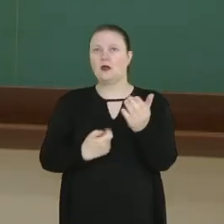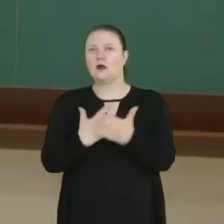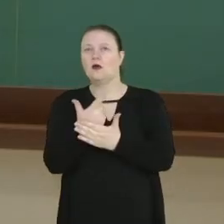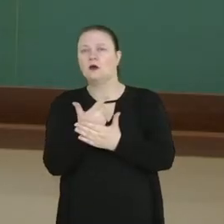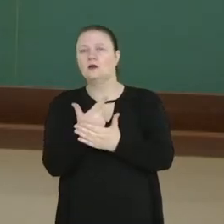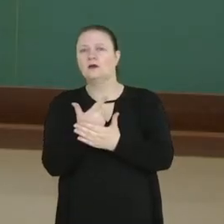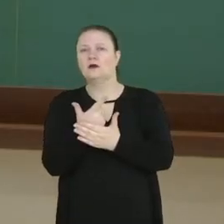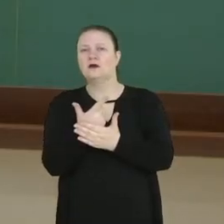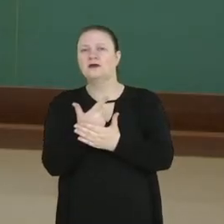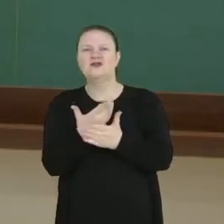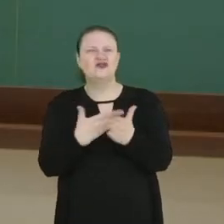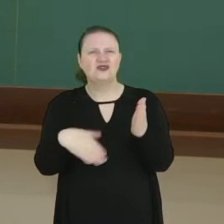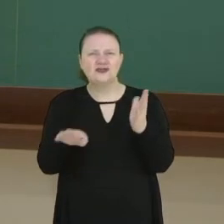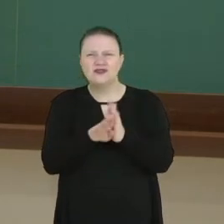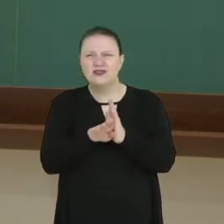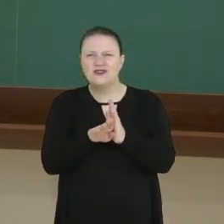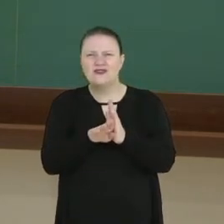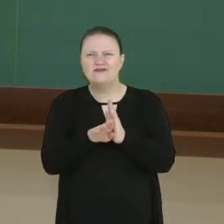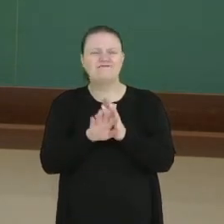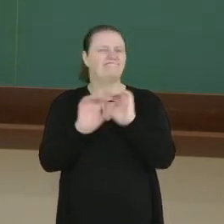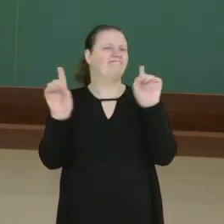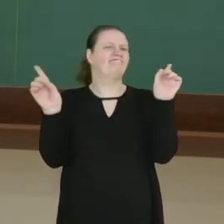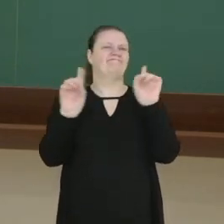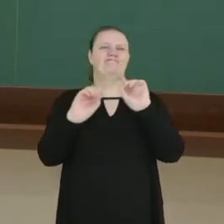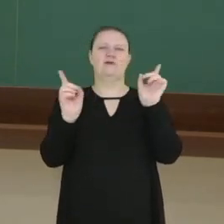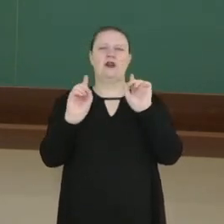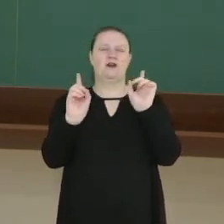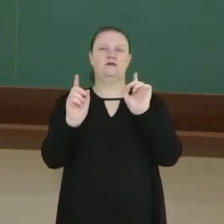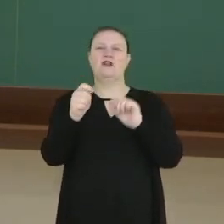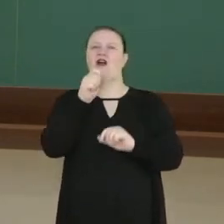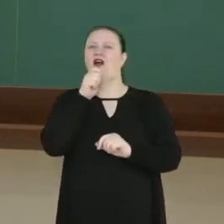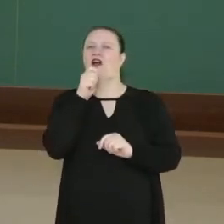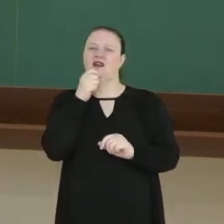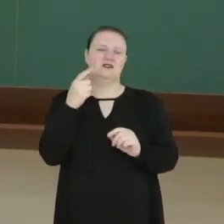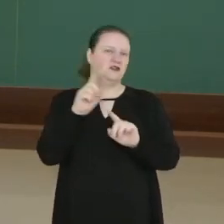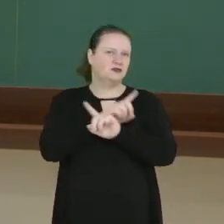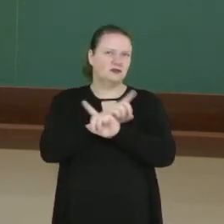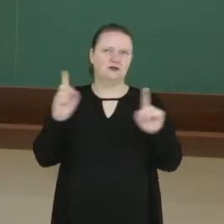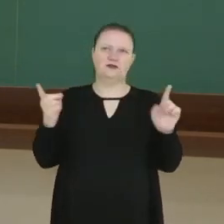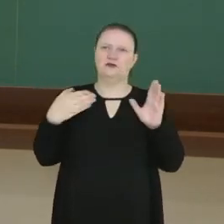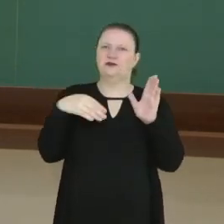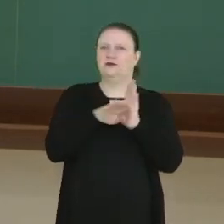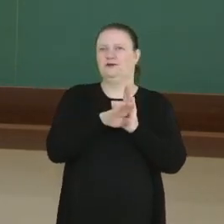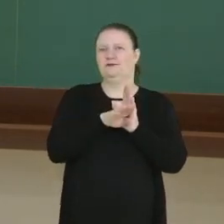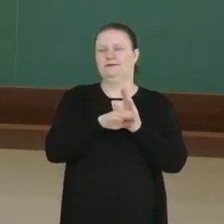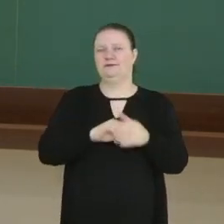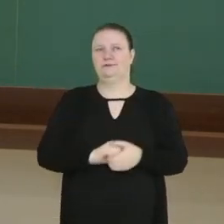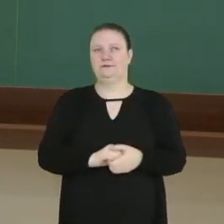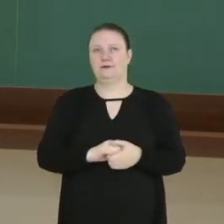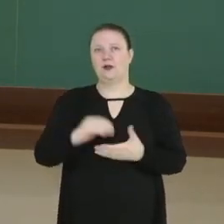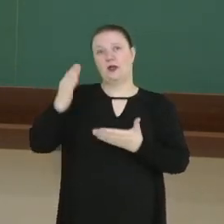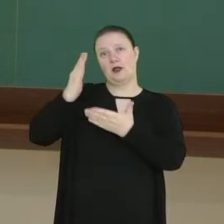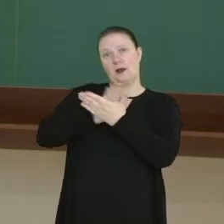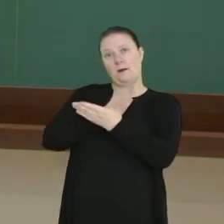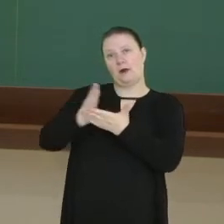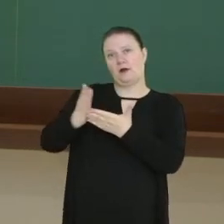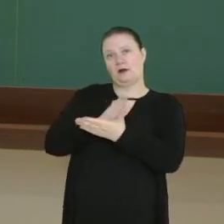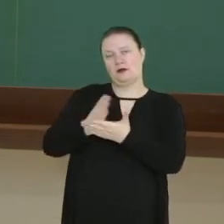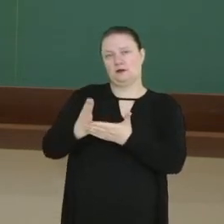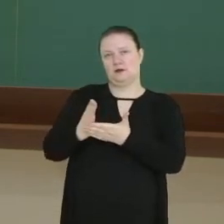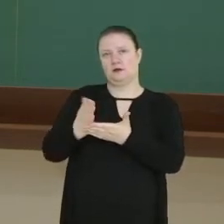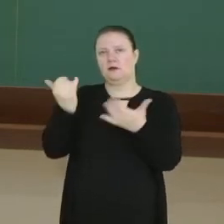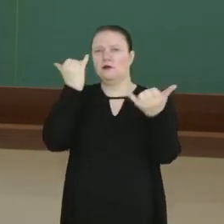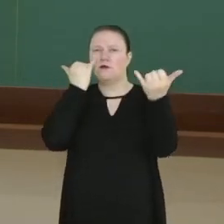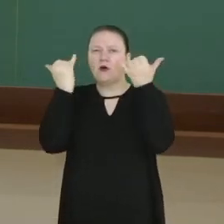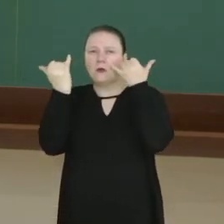não chegou. Então, observaram como eu consigo fazer essa separação sem perder o sentido? Sem que a